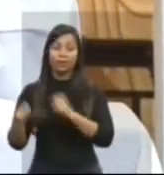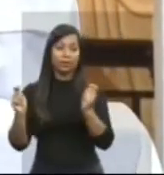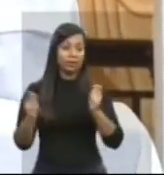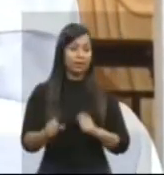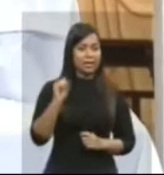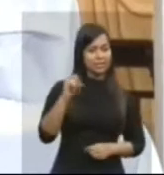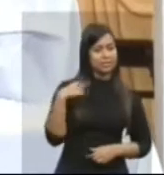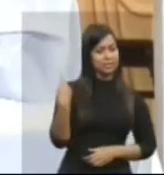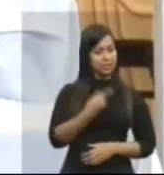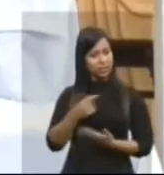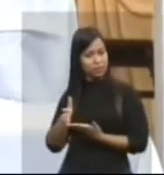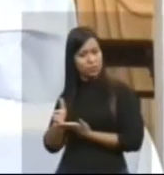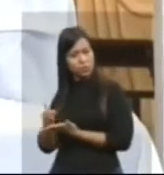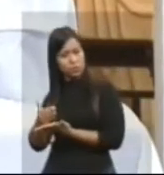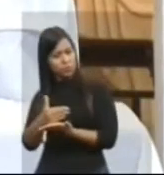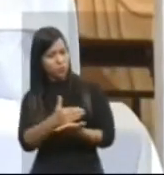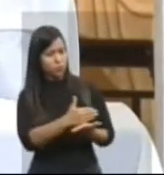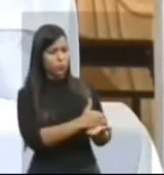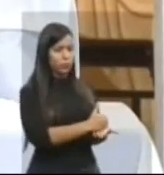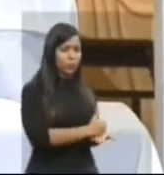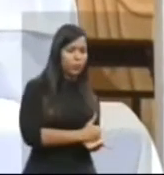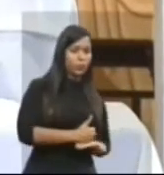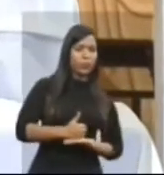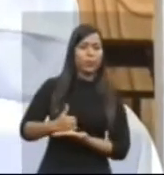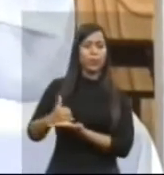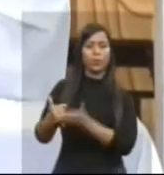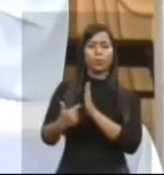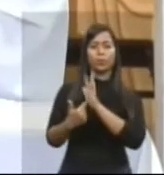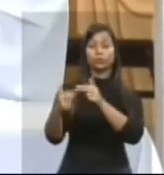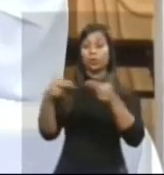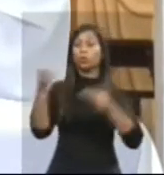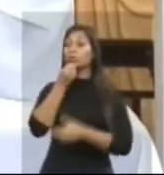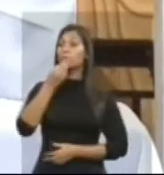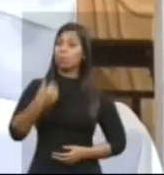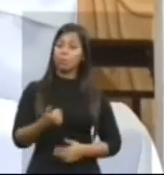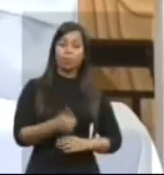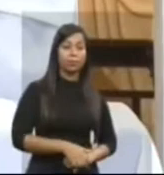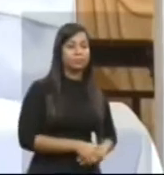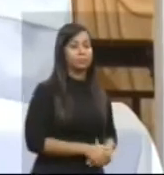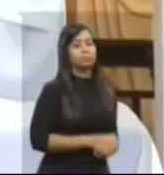nossa colheita mostrar todos os dons.